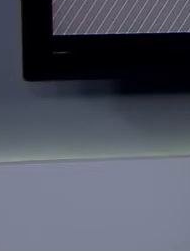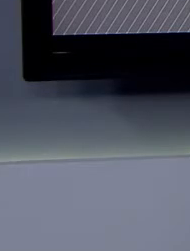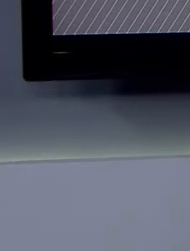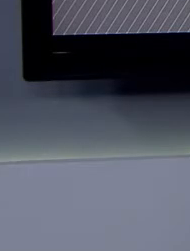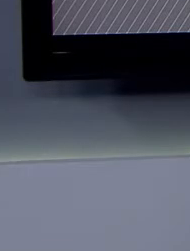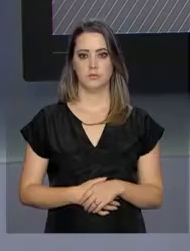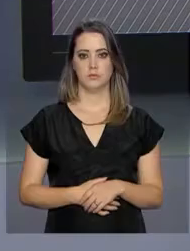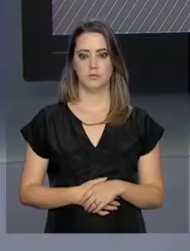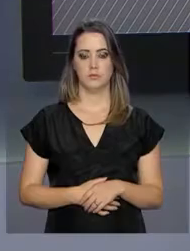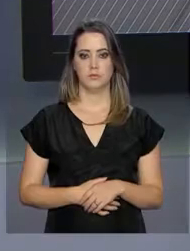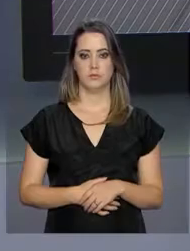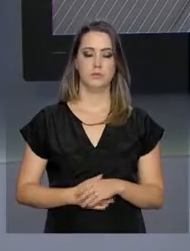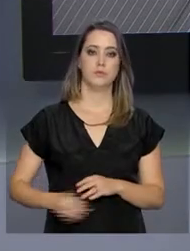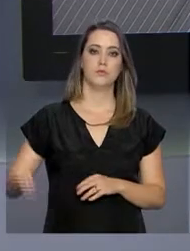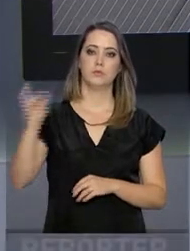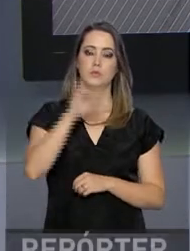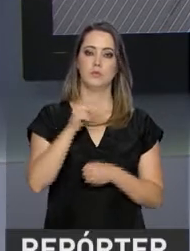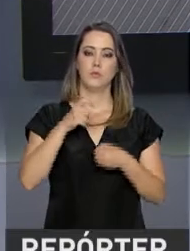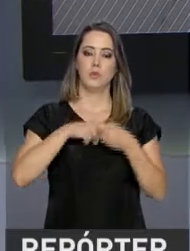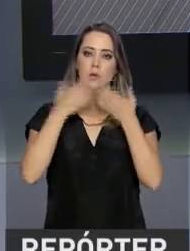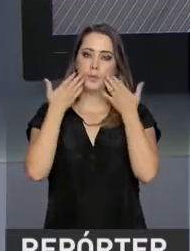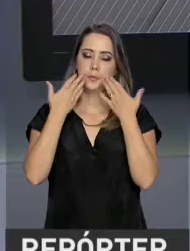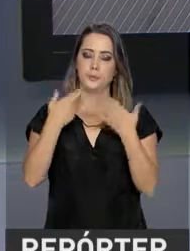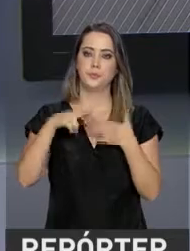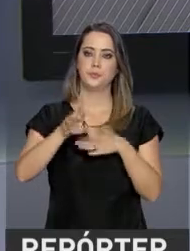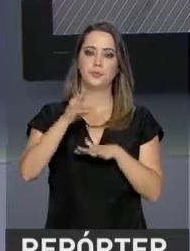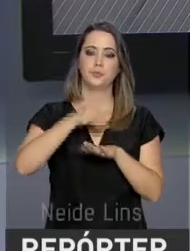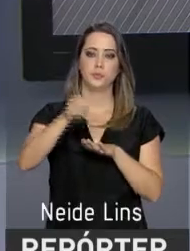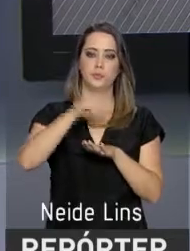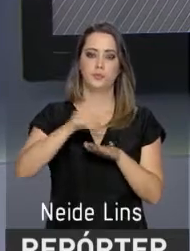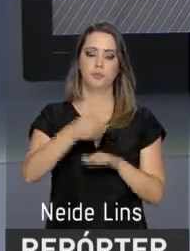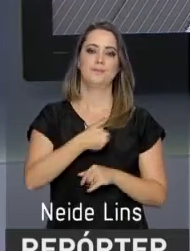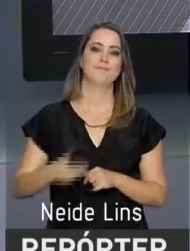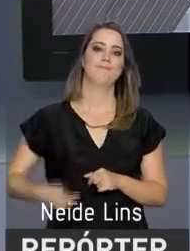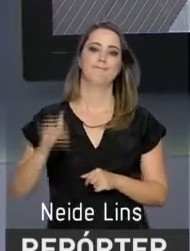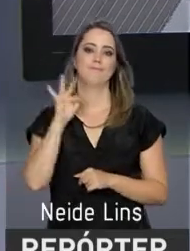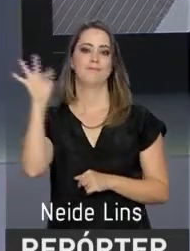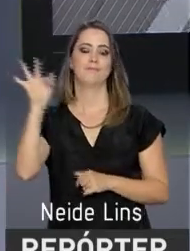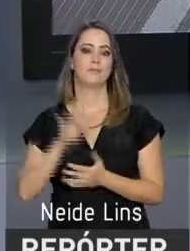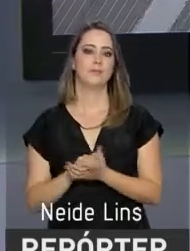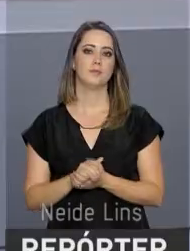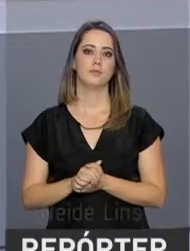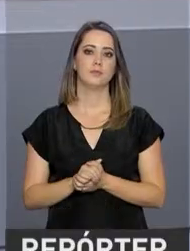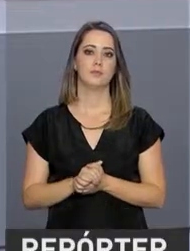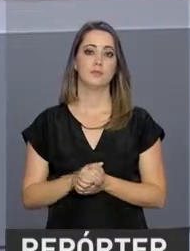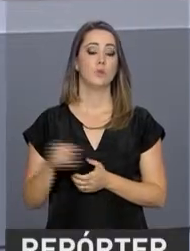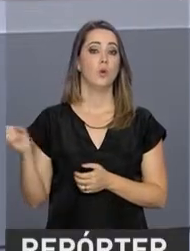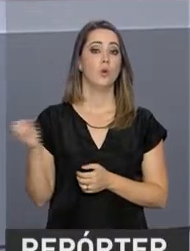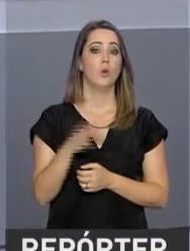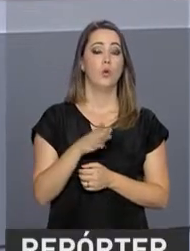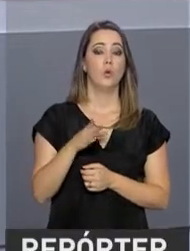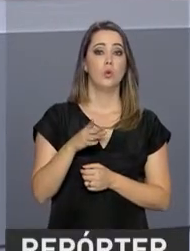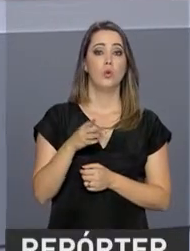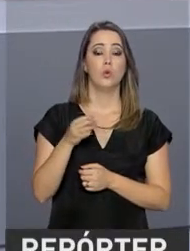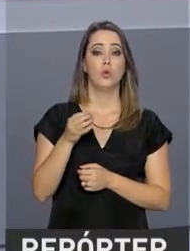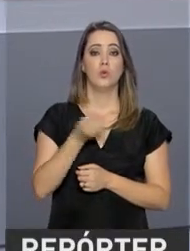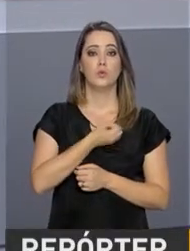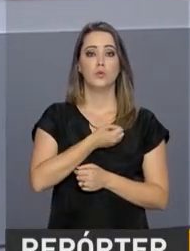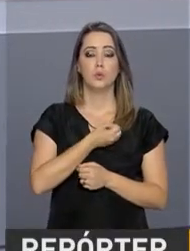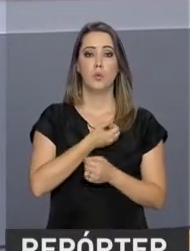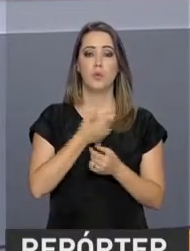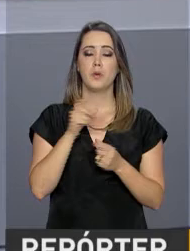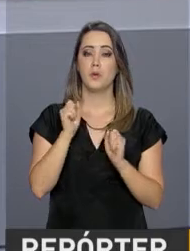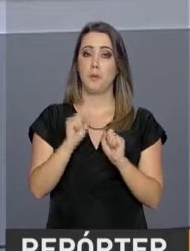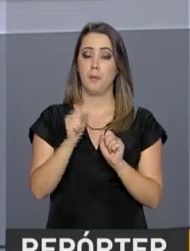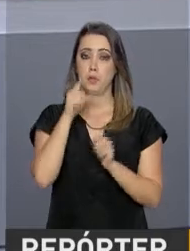lá estamos de volta com o repórter nbr e as notícias do governo federal o novo índice de risco para